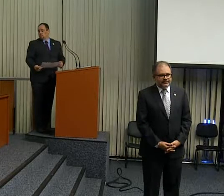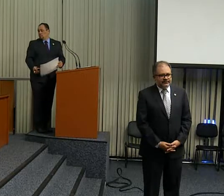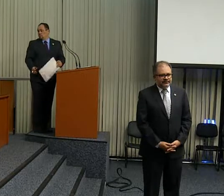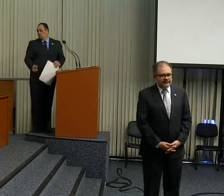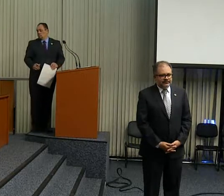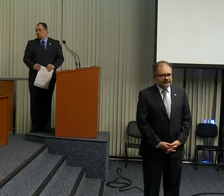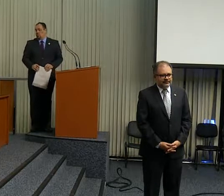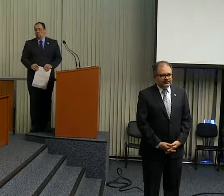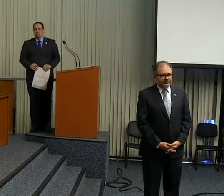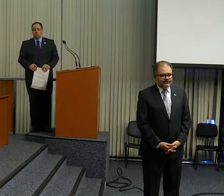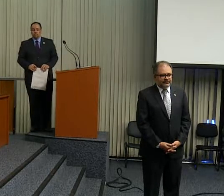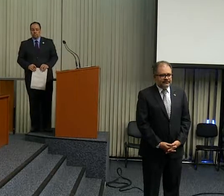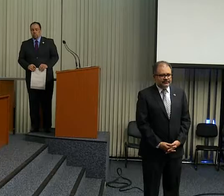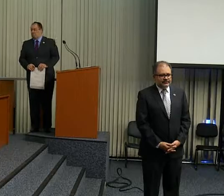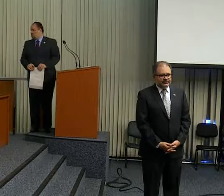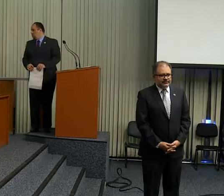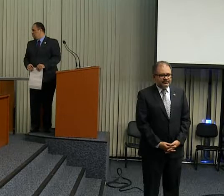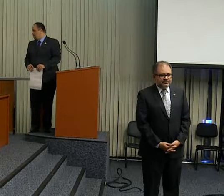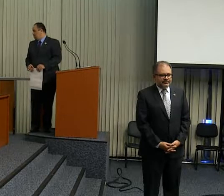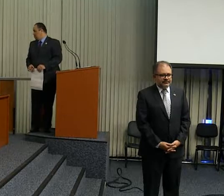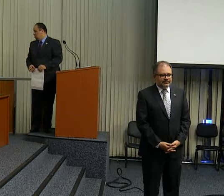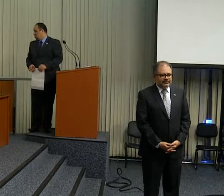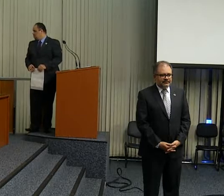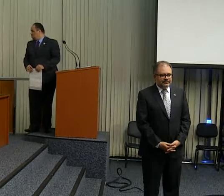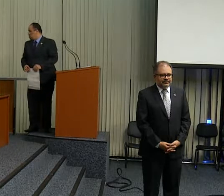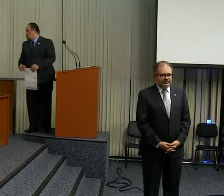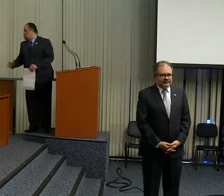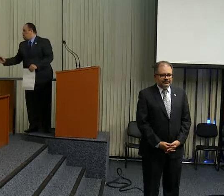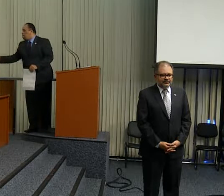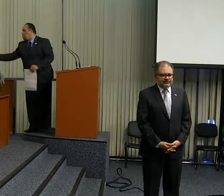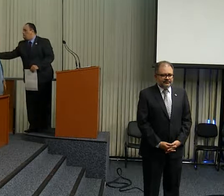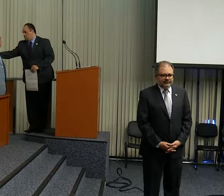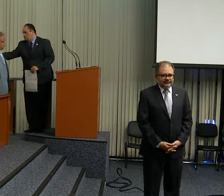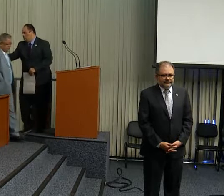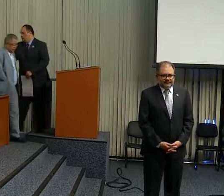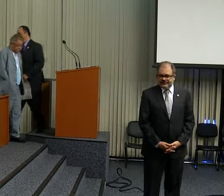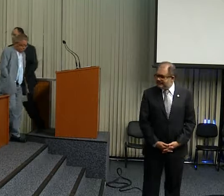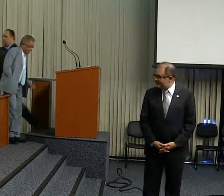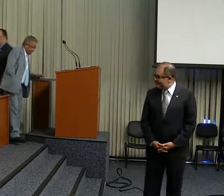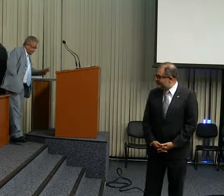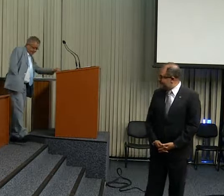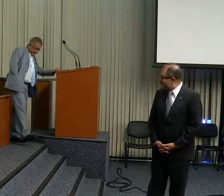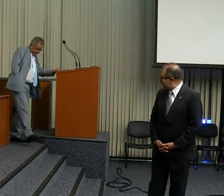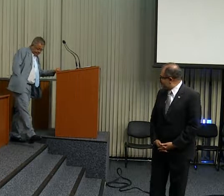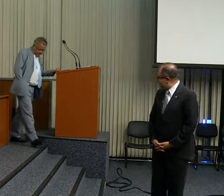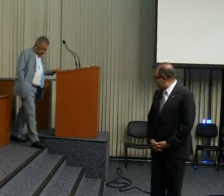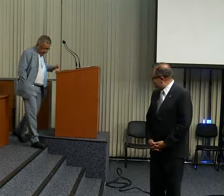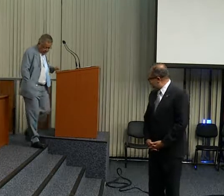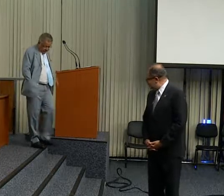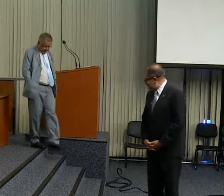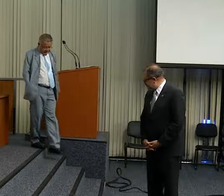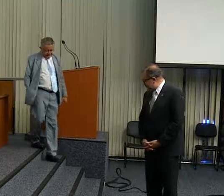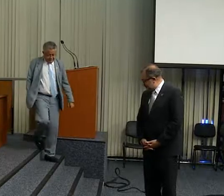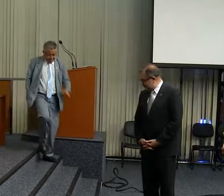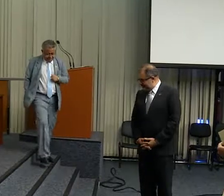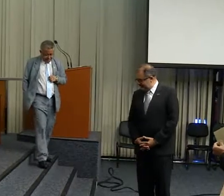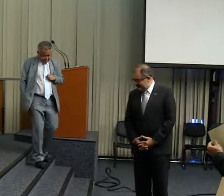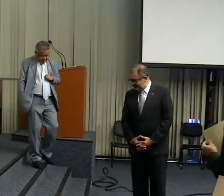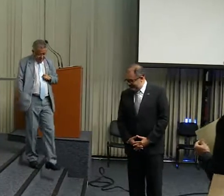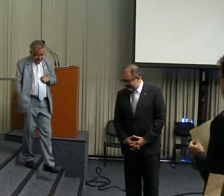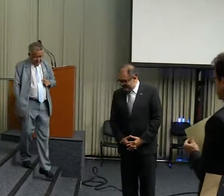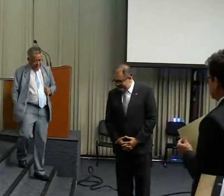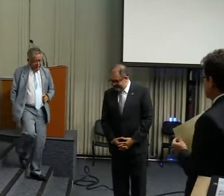casa. Que o Senhor dê paz à sua vida. Que o Senhor dê paz ao seu coração. Que o Senhor dê paz à sua família.